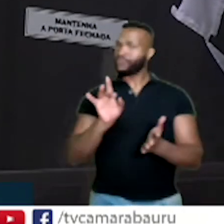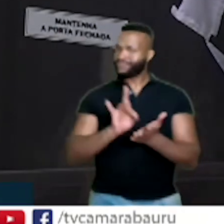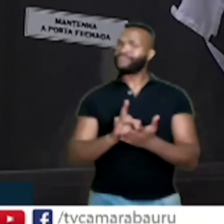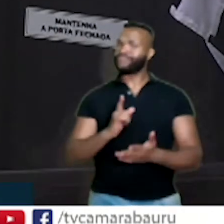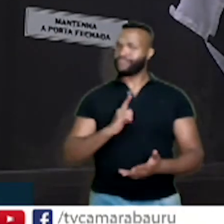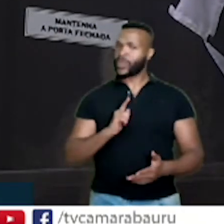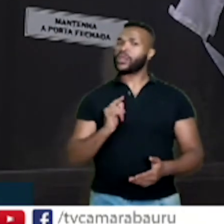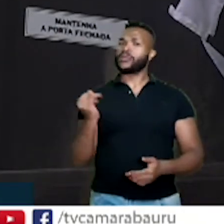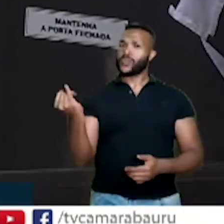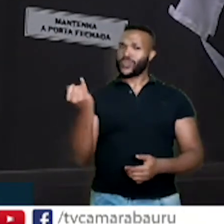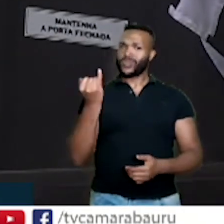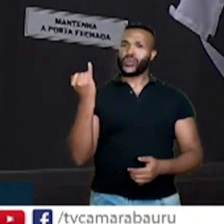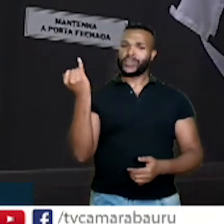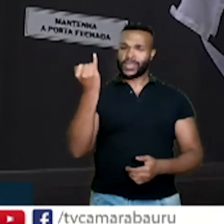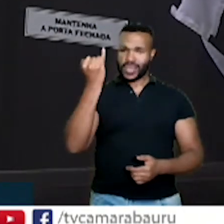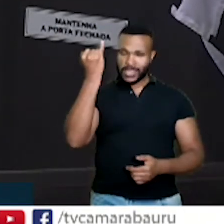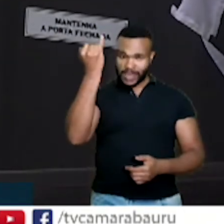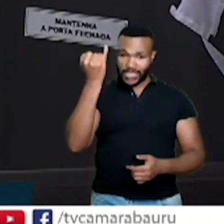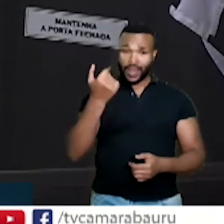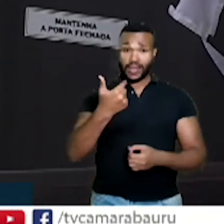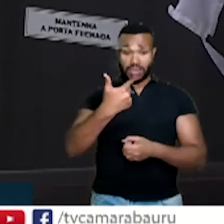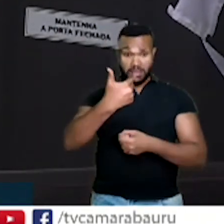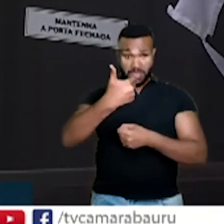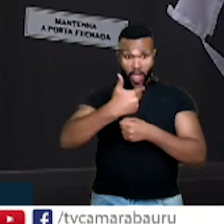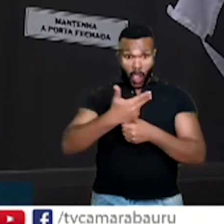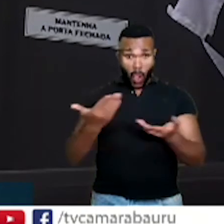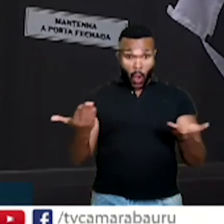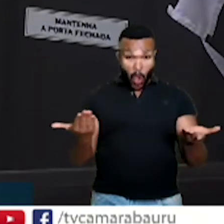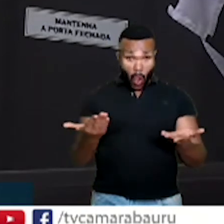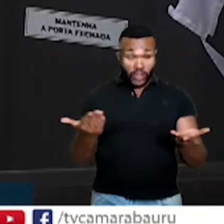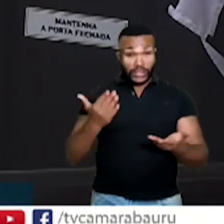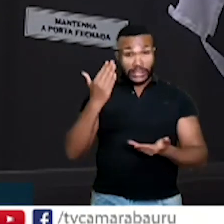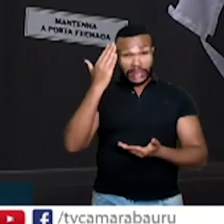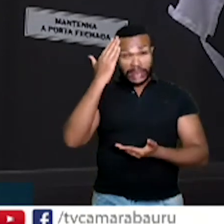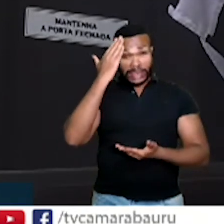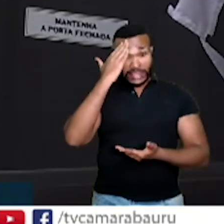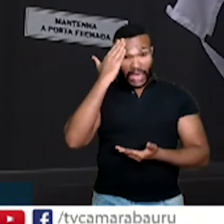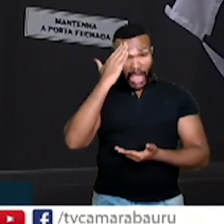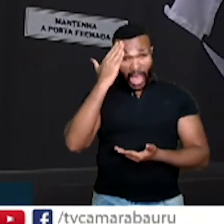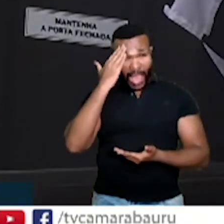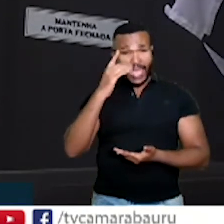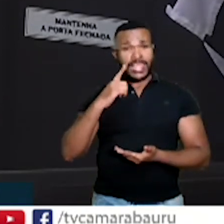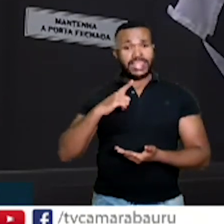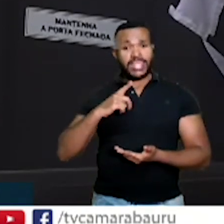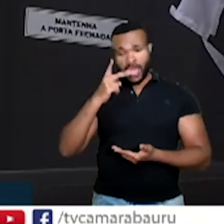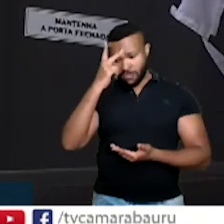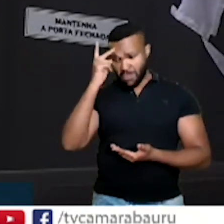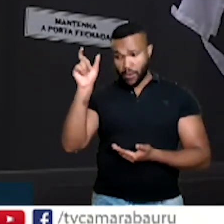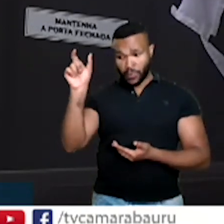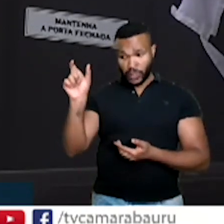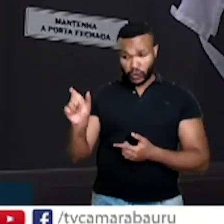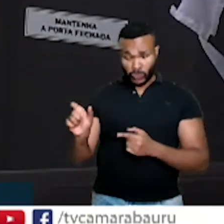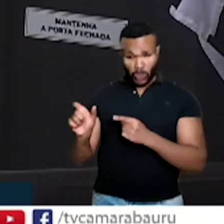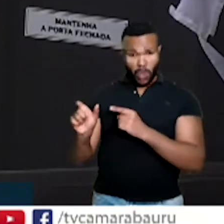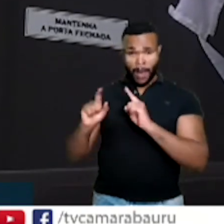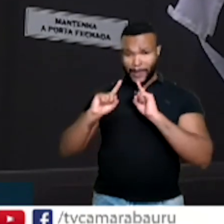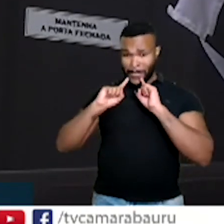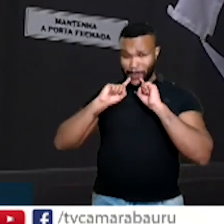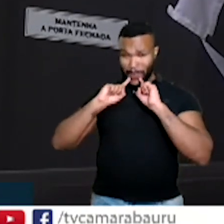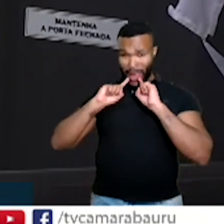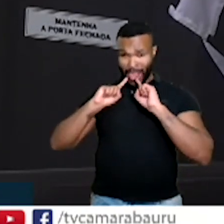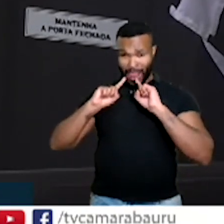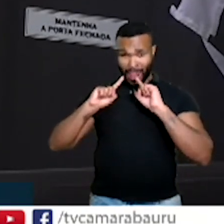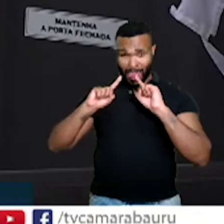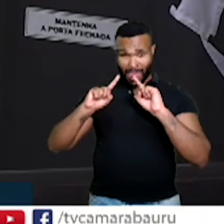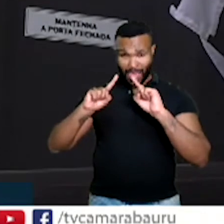na reportagem que nós tivemos acesso hoje, tinha até a queixa de uma pessoa, né, que tinha